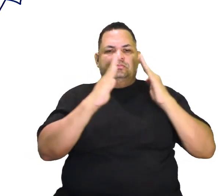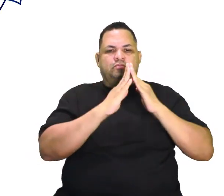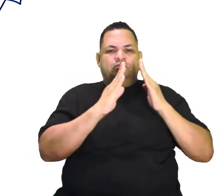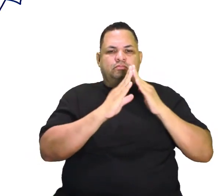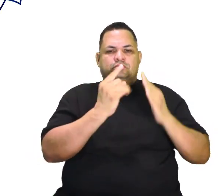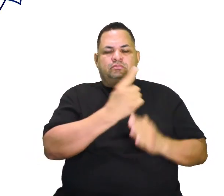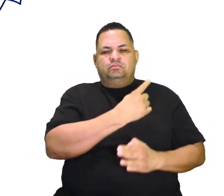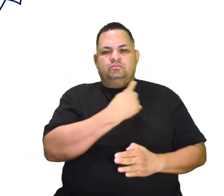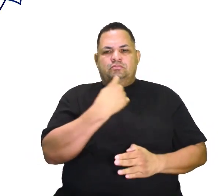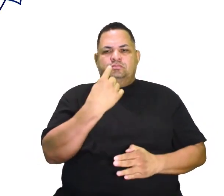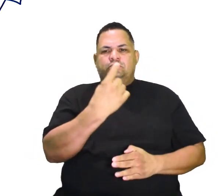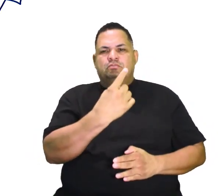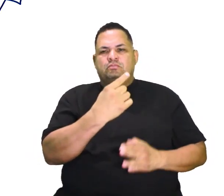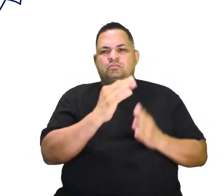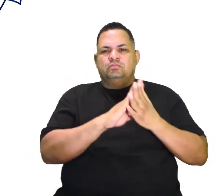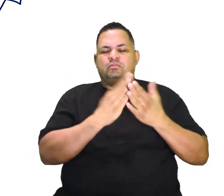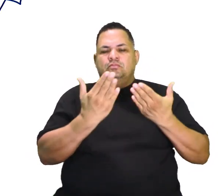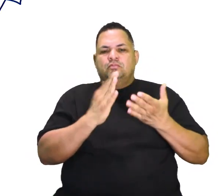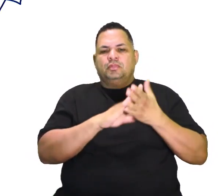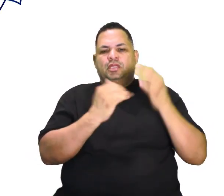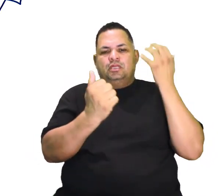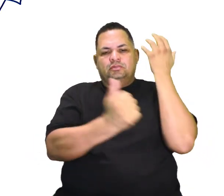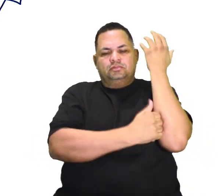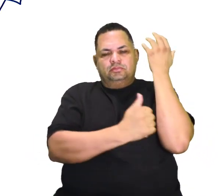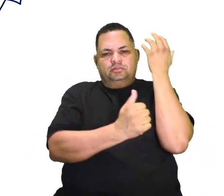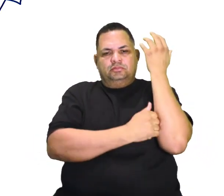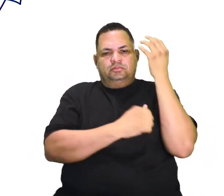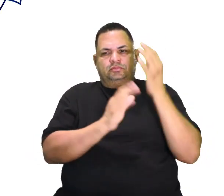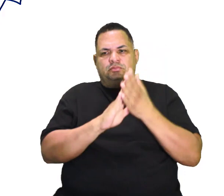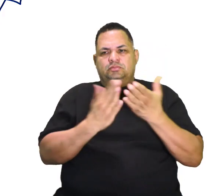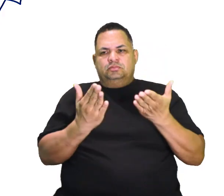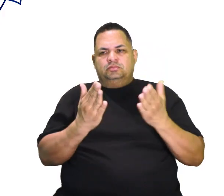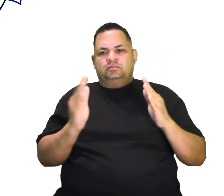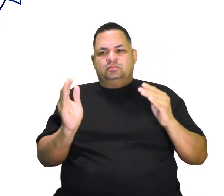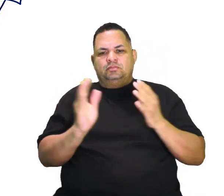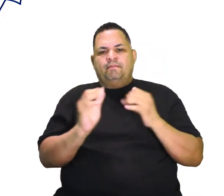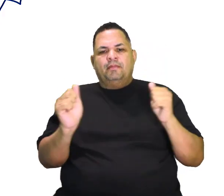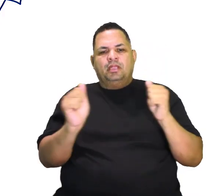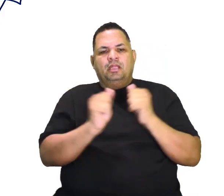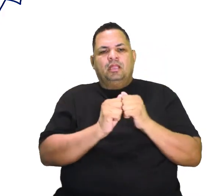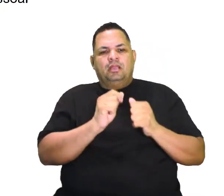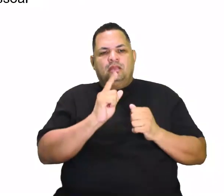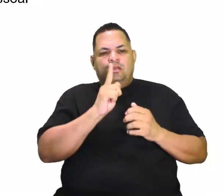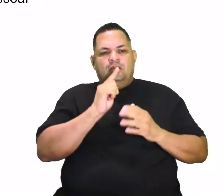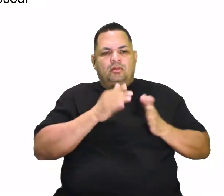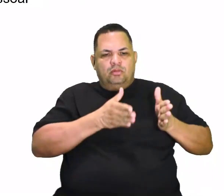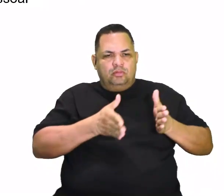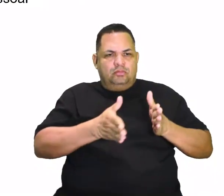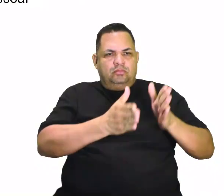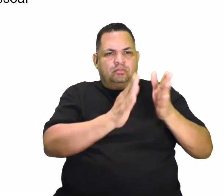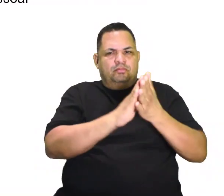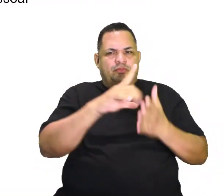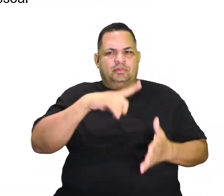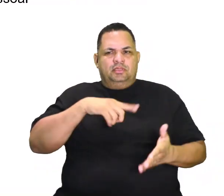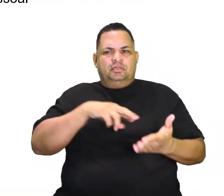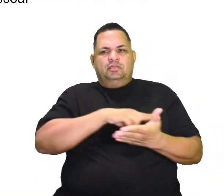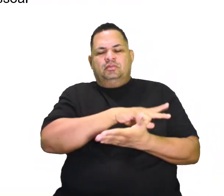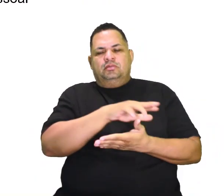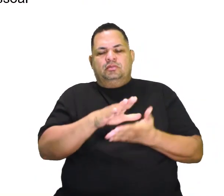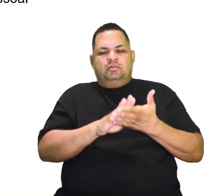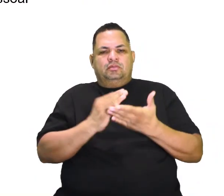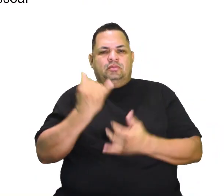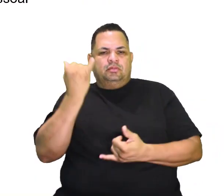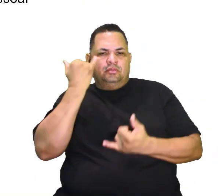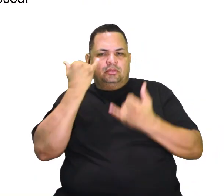nossa região, né? As casas de madeira, que são construídas às margens do rio. Então, tem muita informação